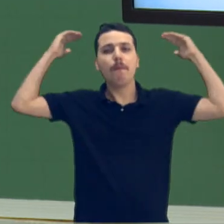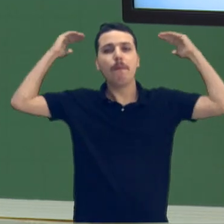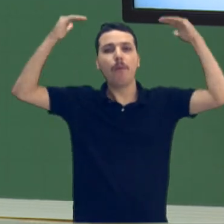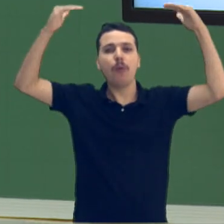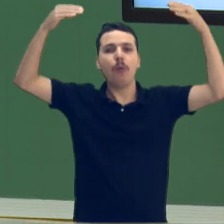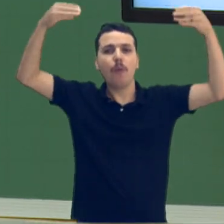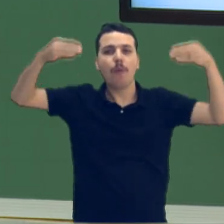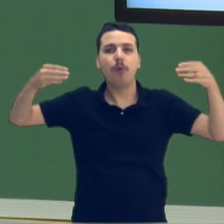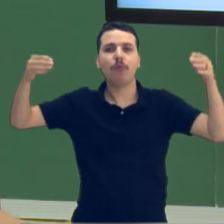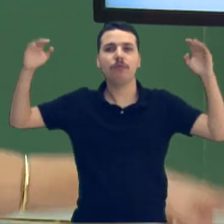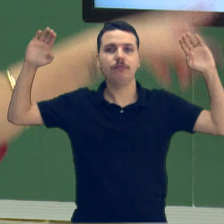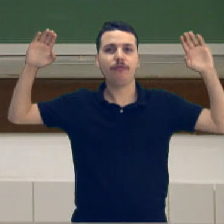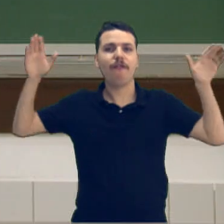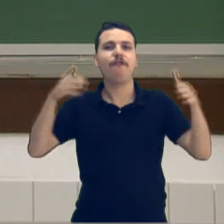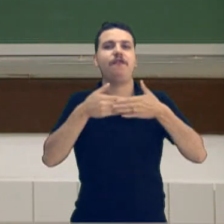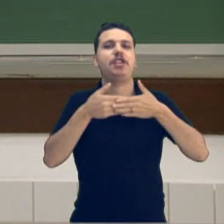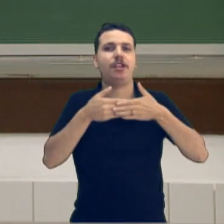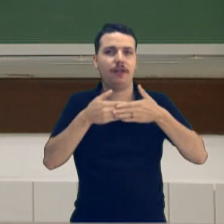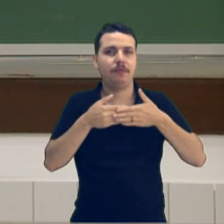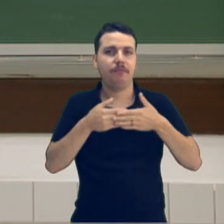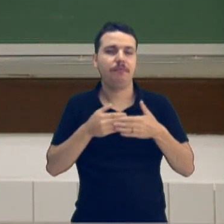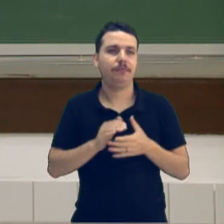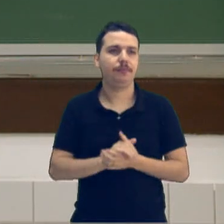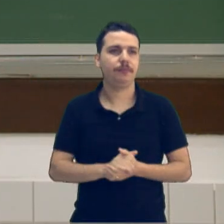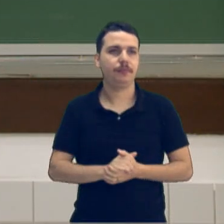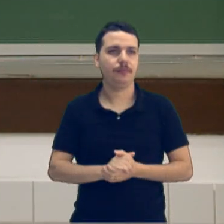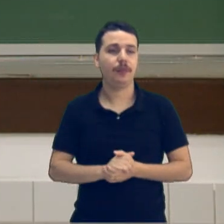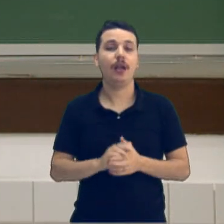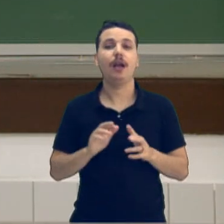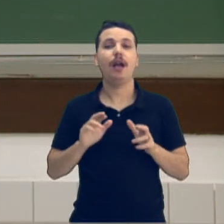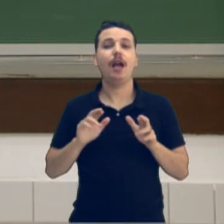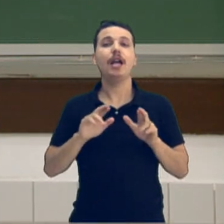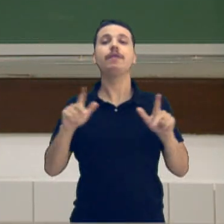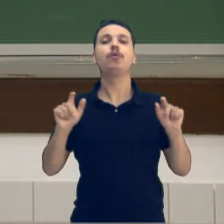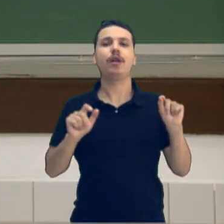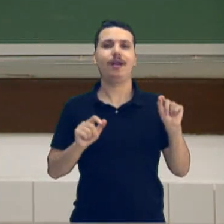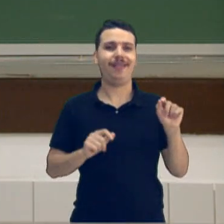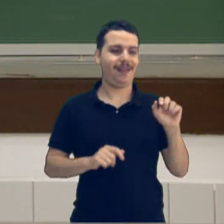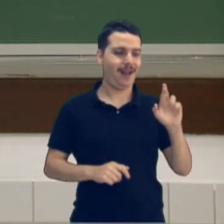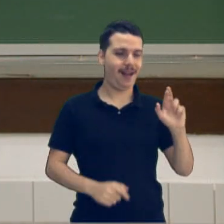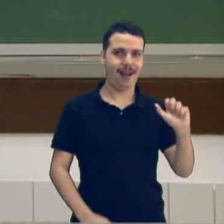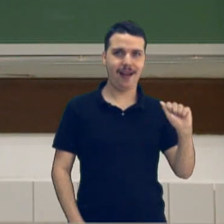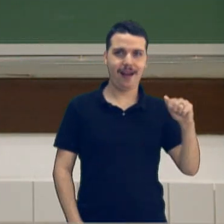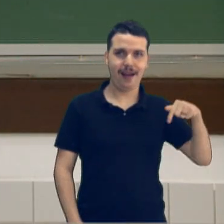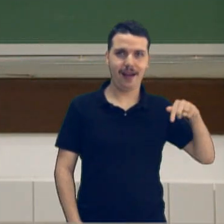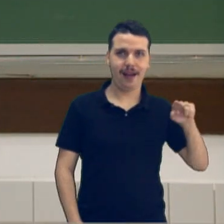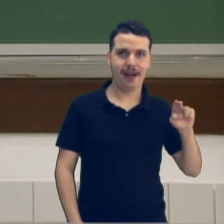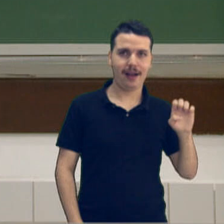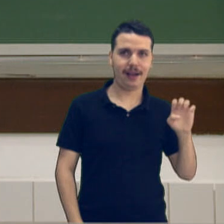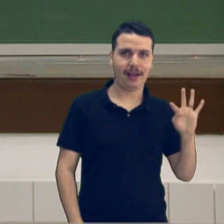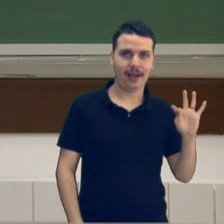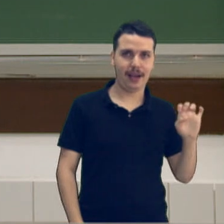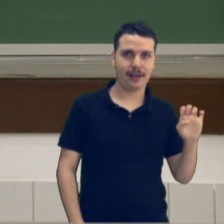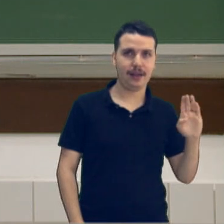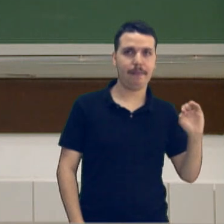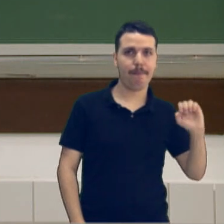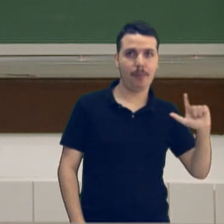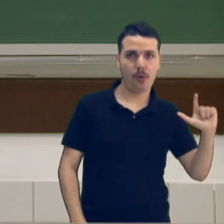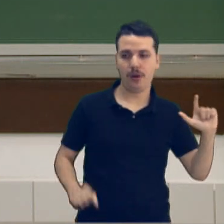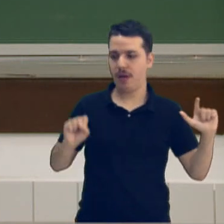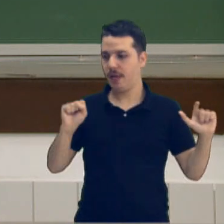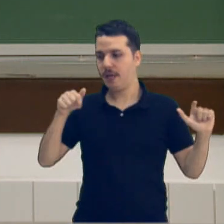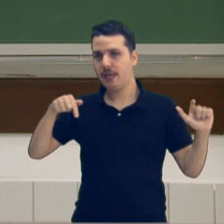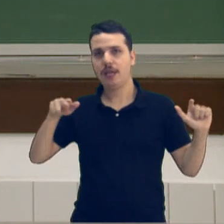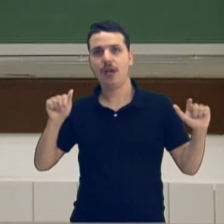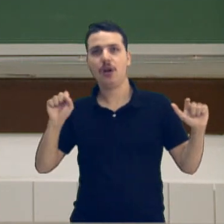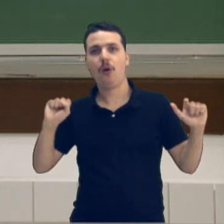A diferença entre o racquetball e o squash se refere à questão do teto. No racquetball,